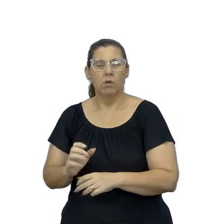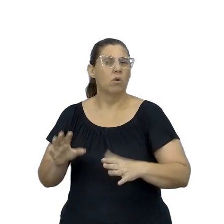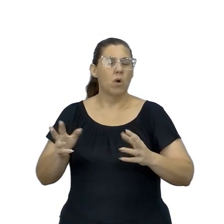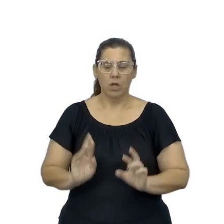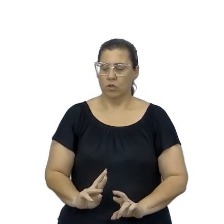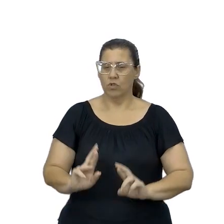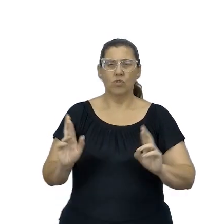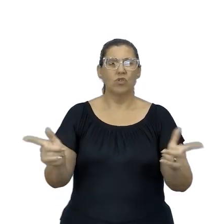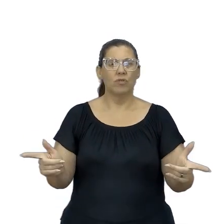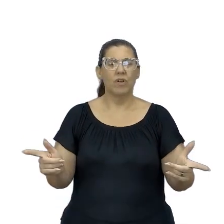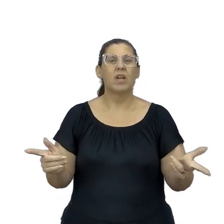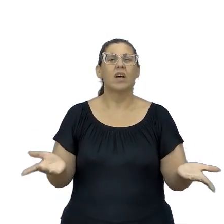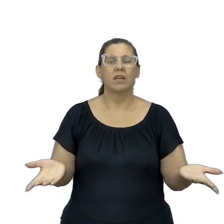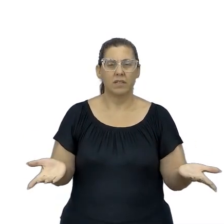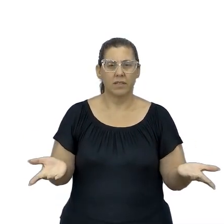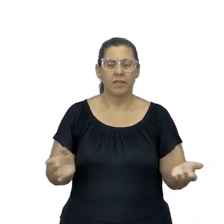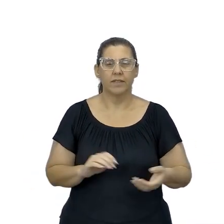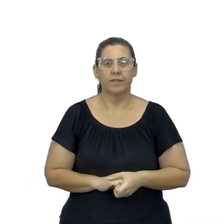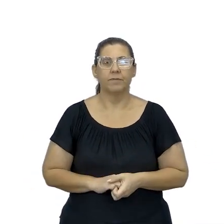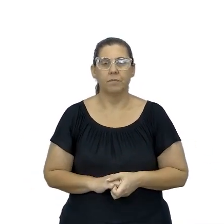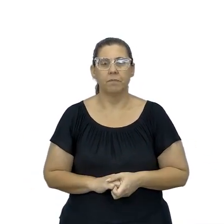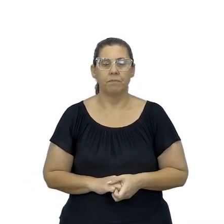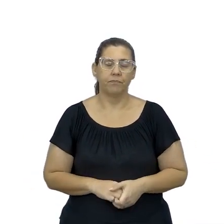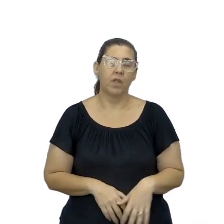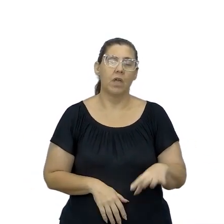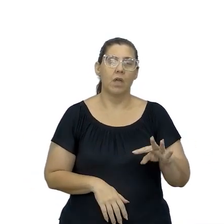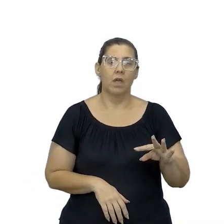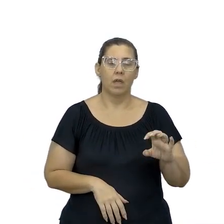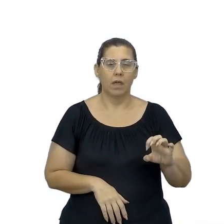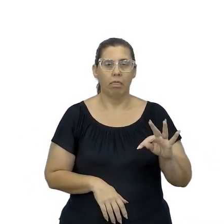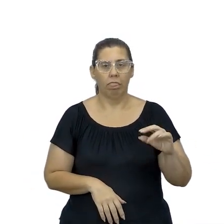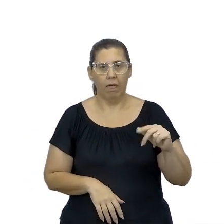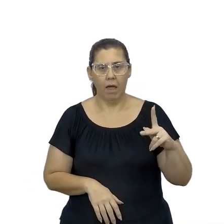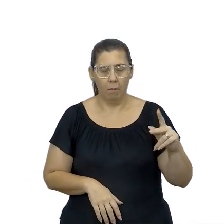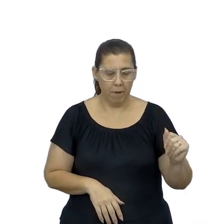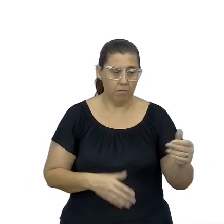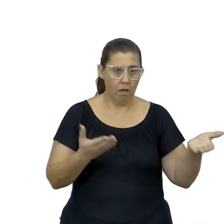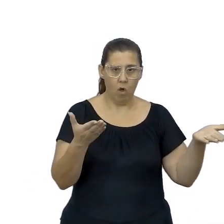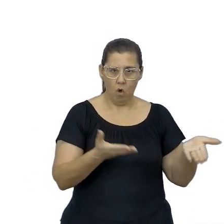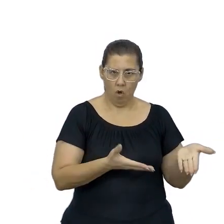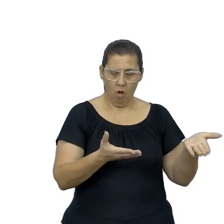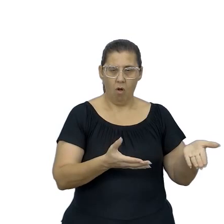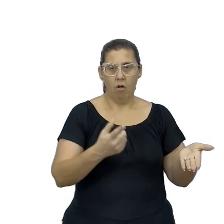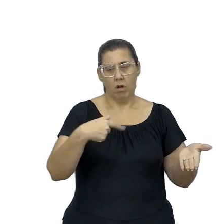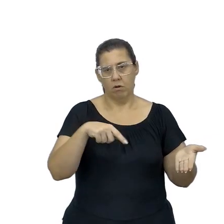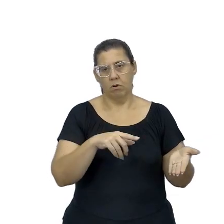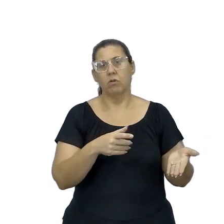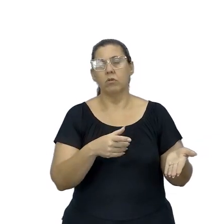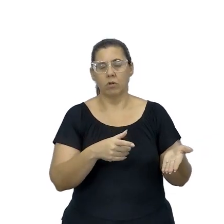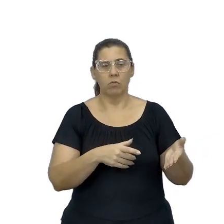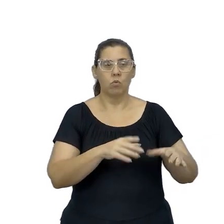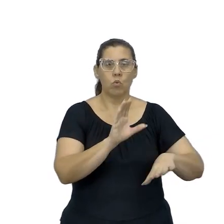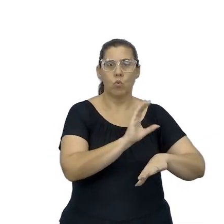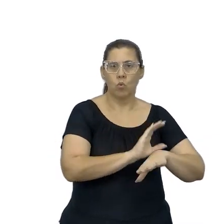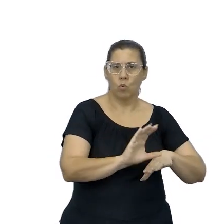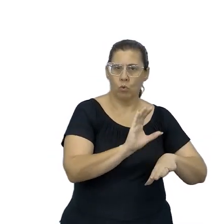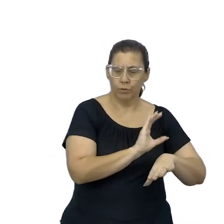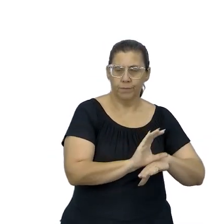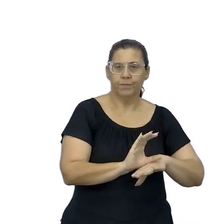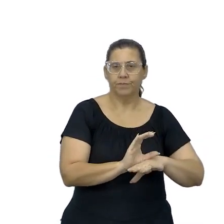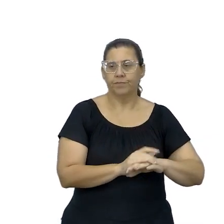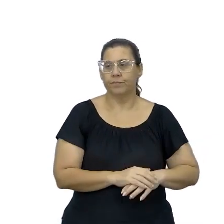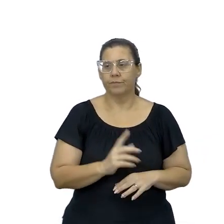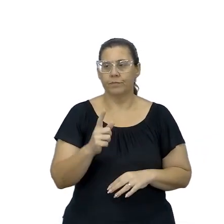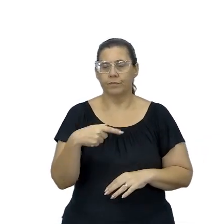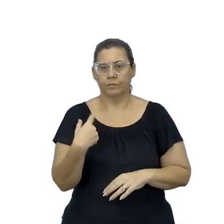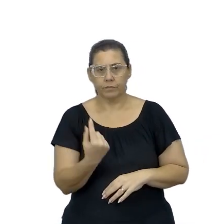nossas formações de etapa e ano e série? Em etapa, que é a atual, então a gente está agora numa formação de etapa, a